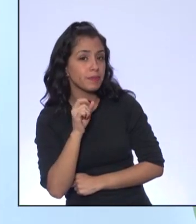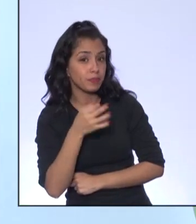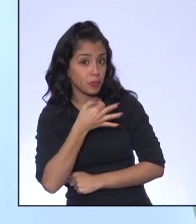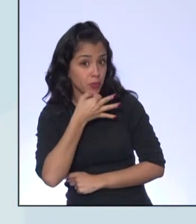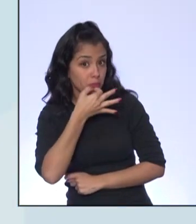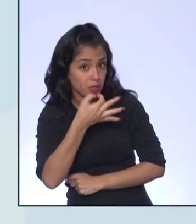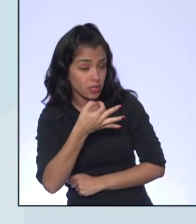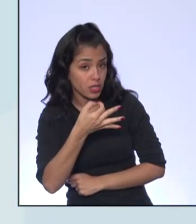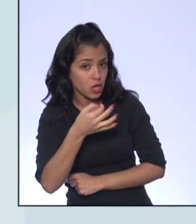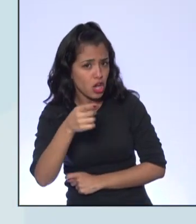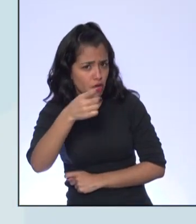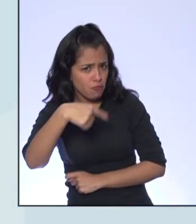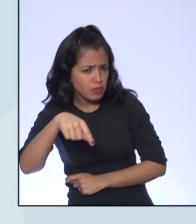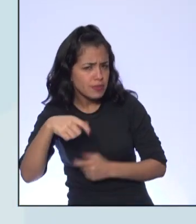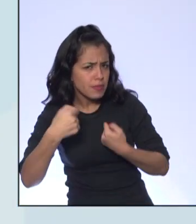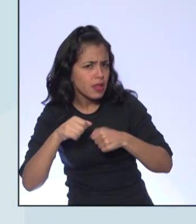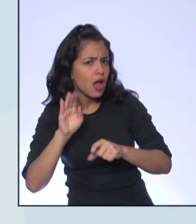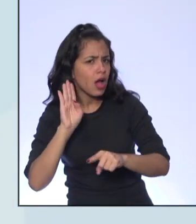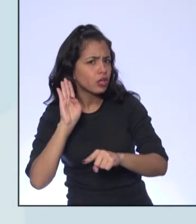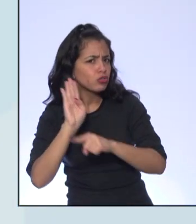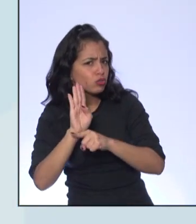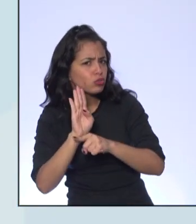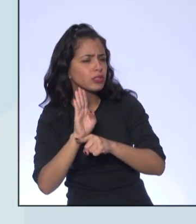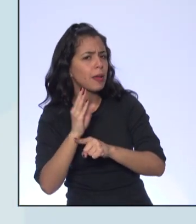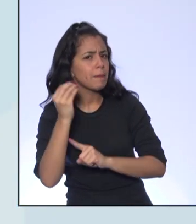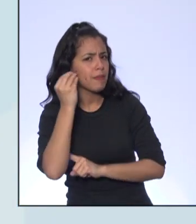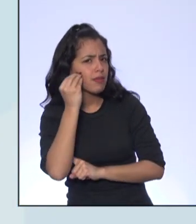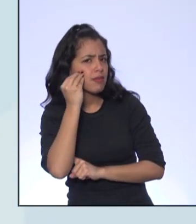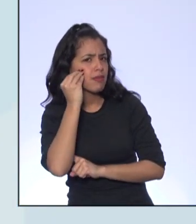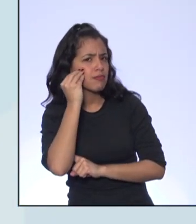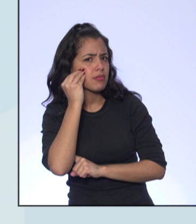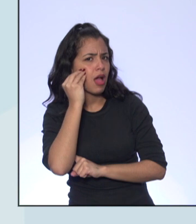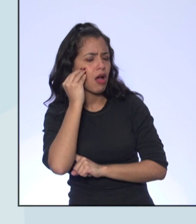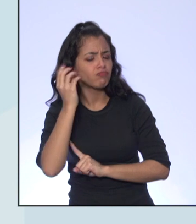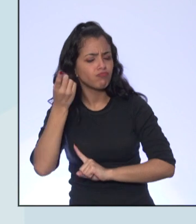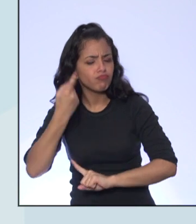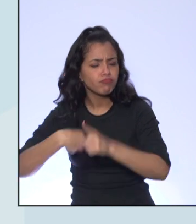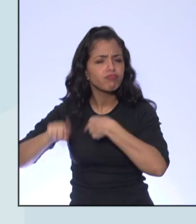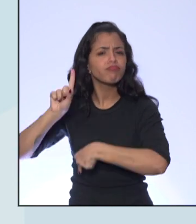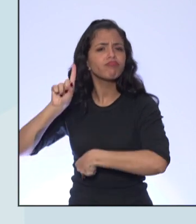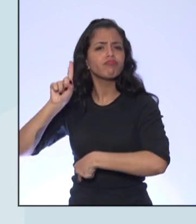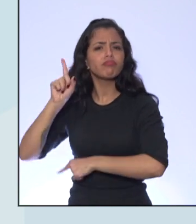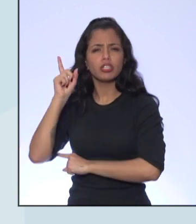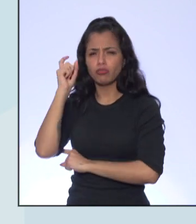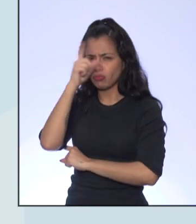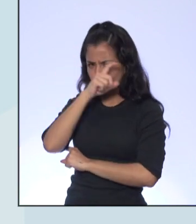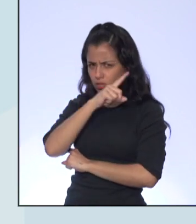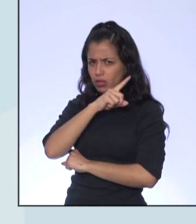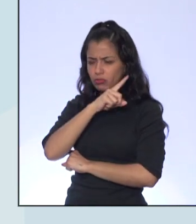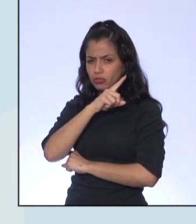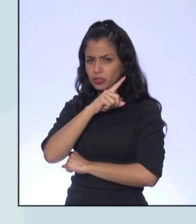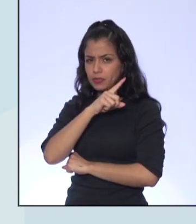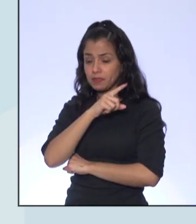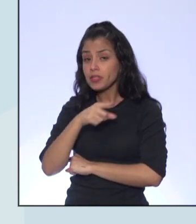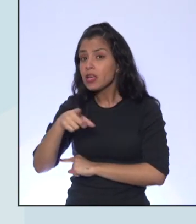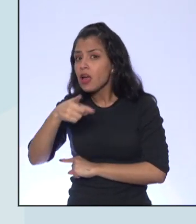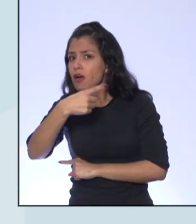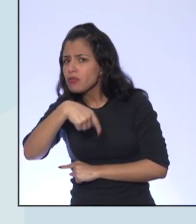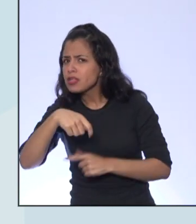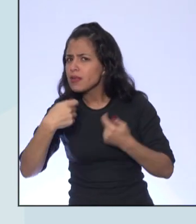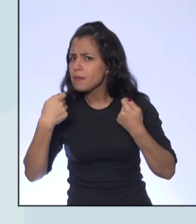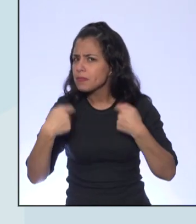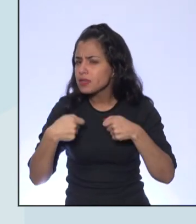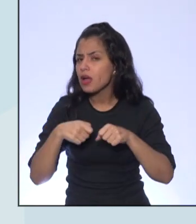precisam de ajuda para superar as suas dificuldades? Vocês precisam de